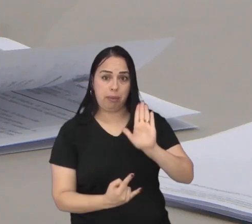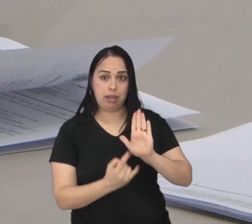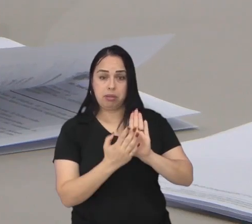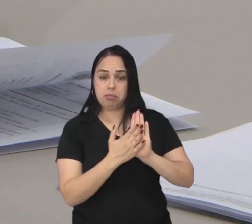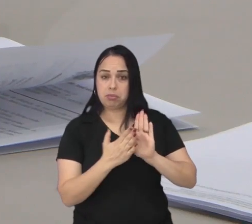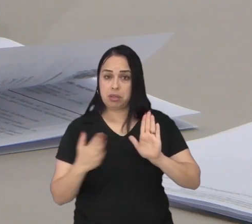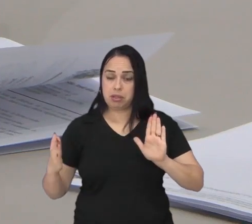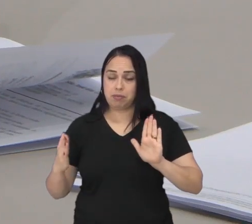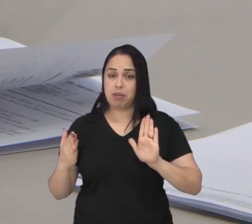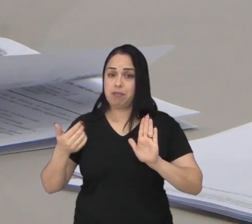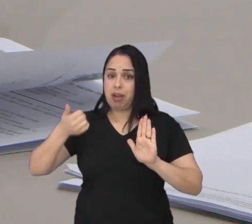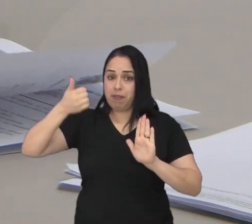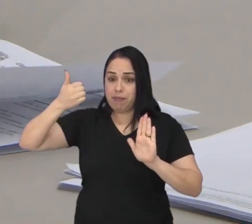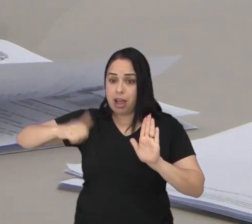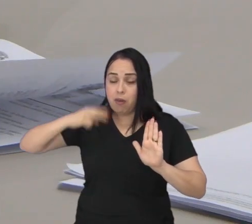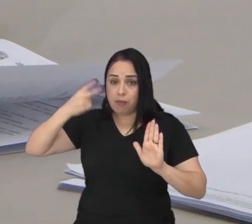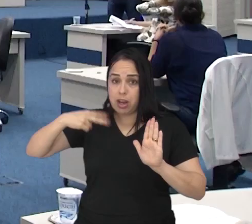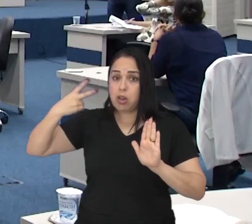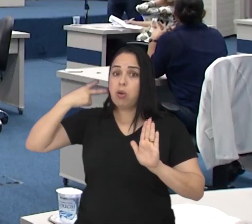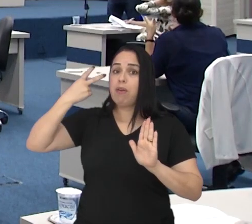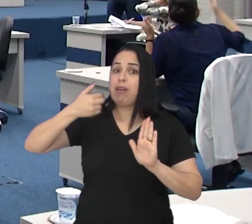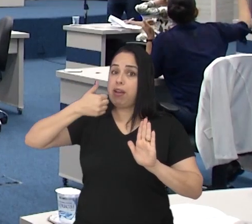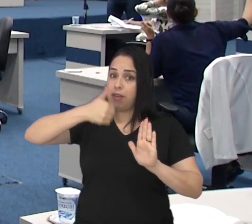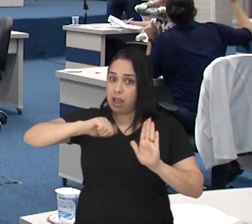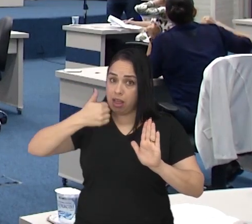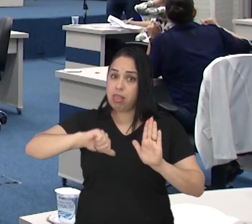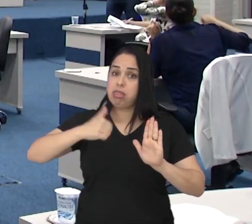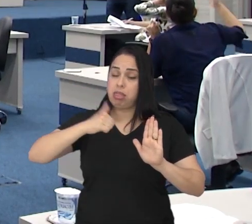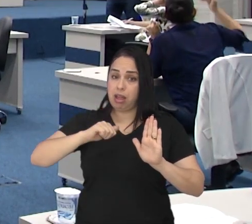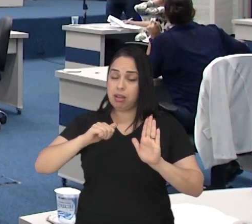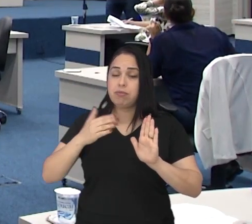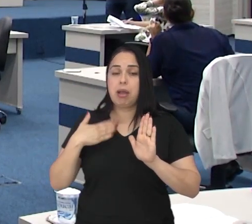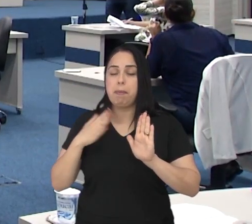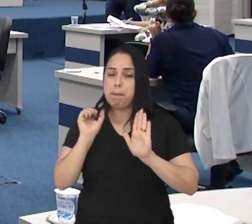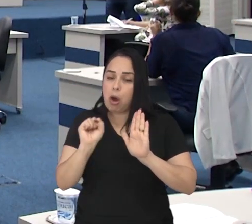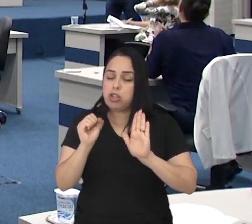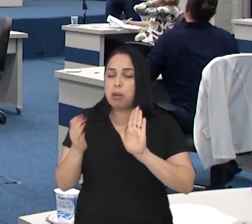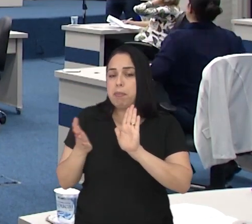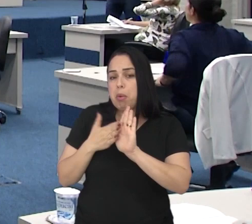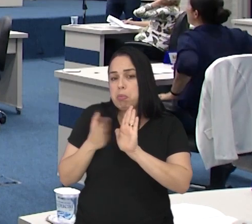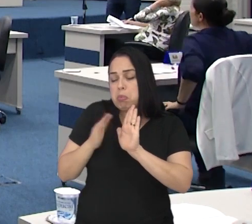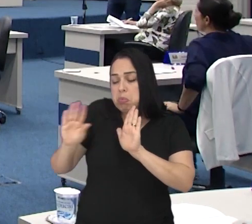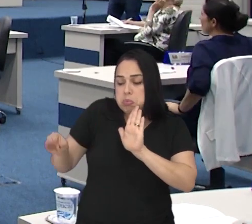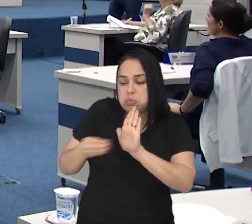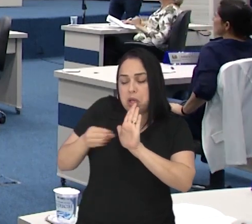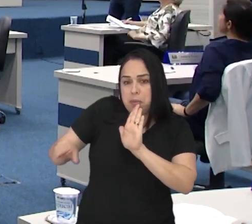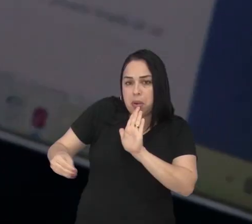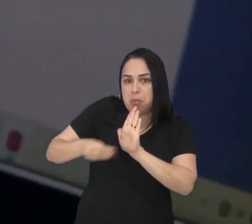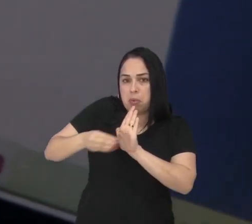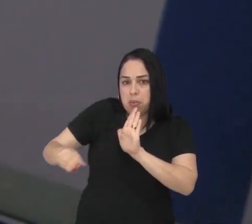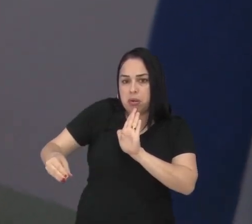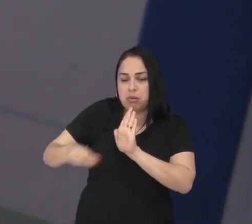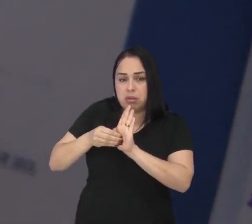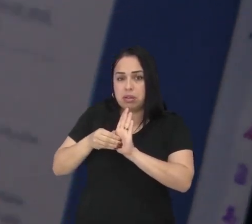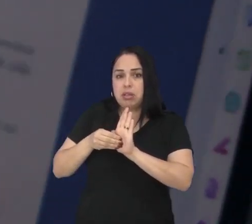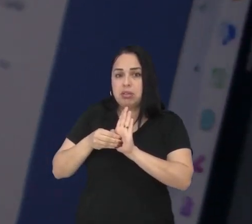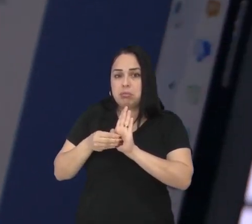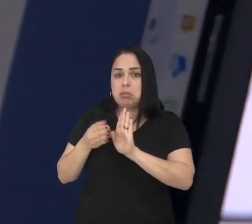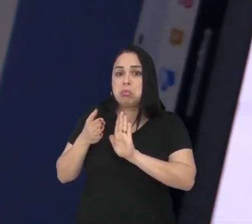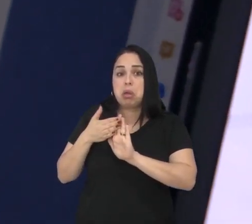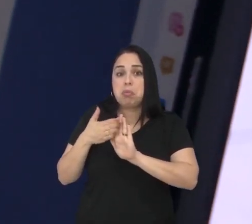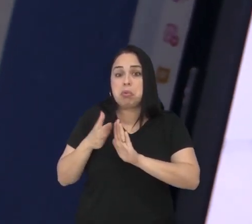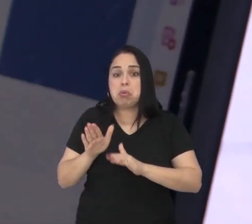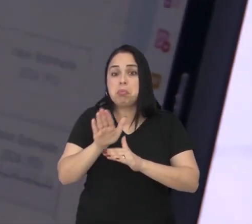o documento ainda vai ser analisado pelos vereadores, que podem propor emendas ao projeto, para assegurar